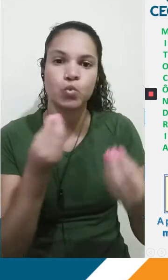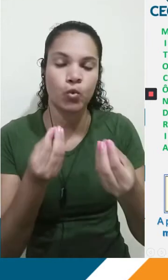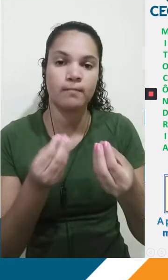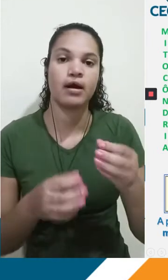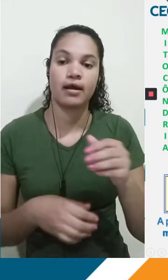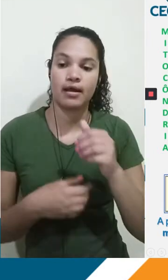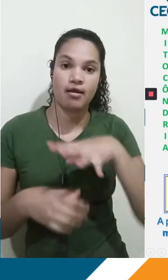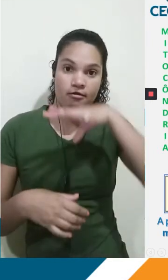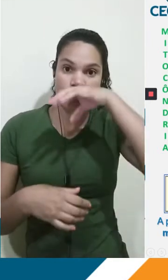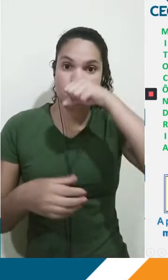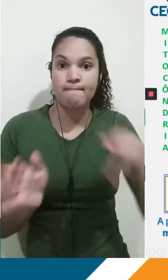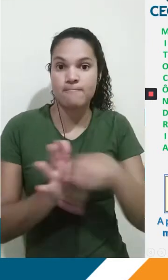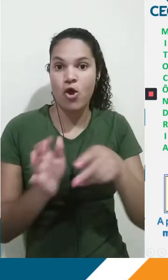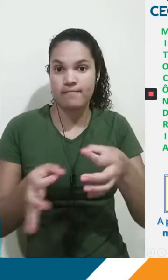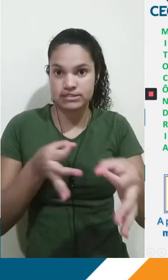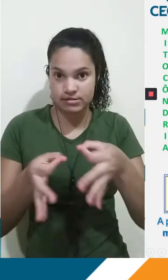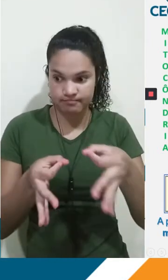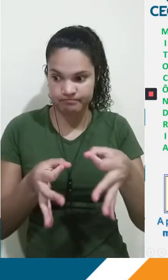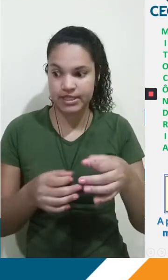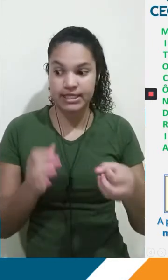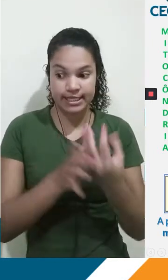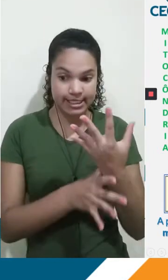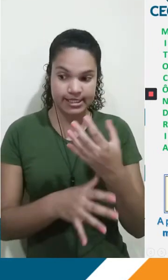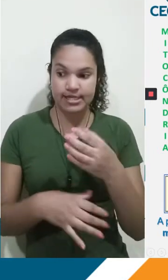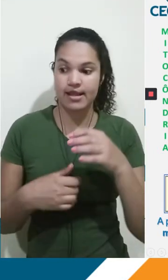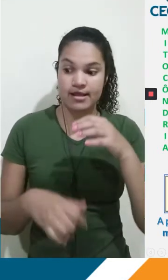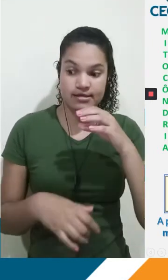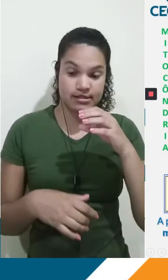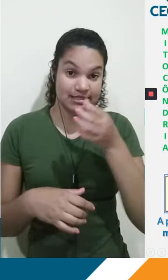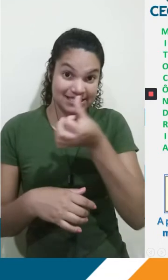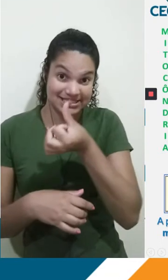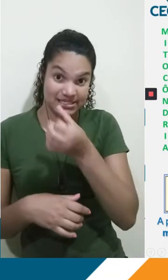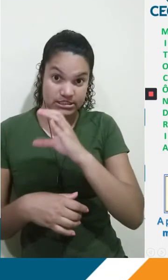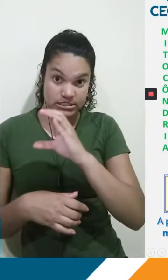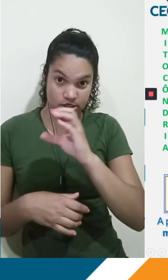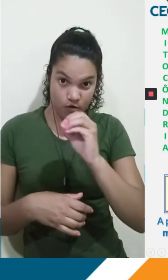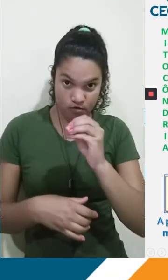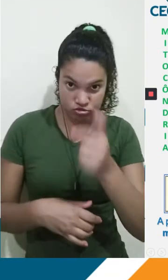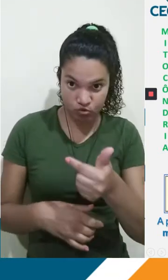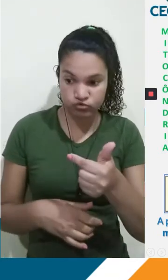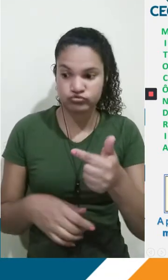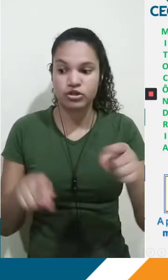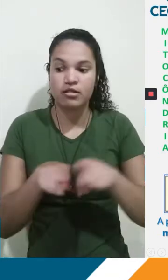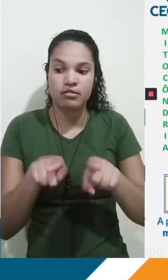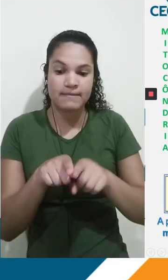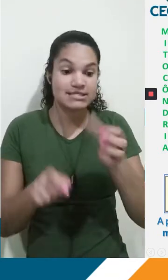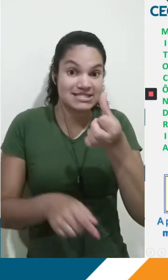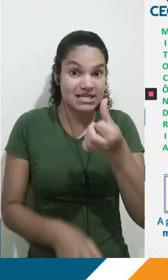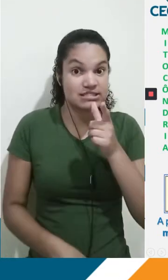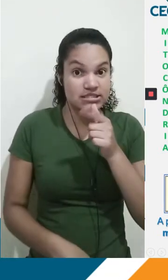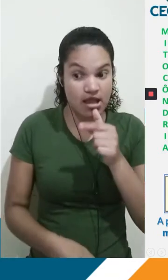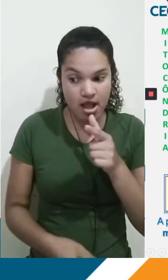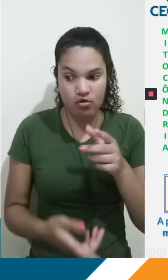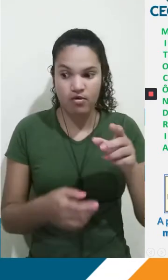produzindo 32 ATPs e 6 moléculas de água e 6 moléculas de gás carbônico, a partir,